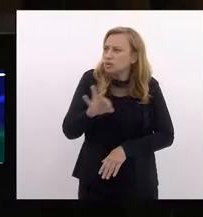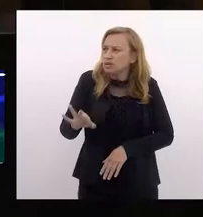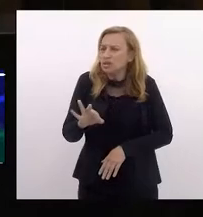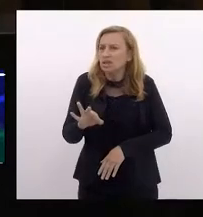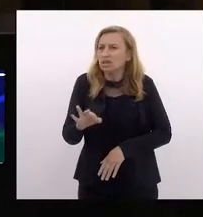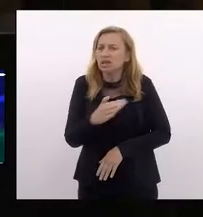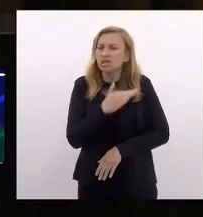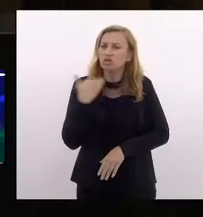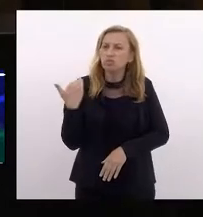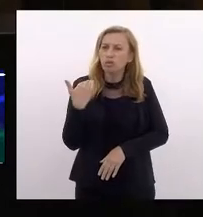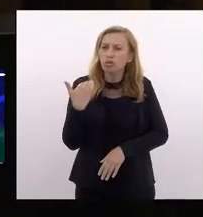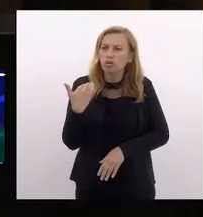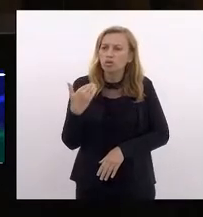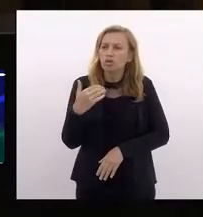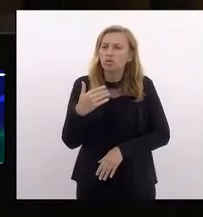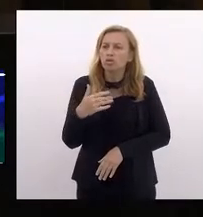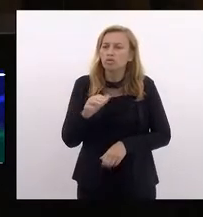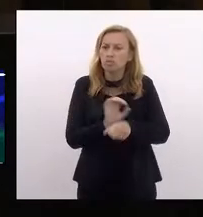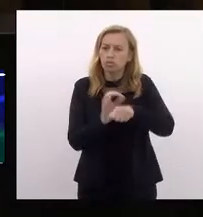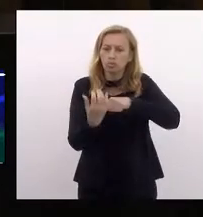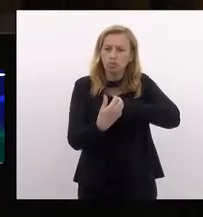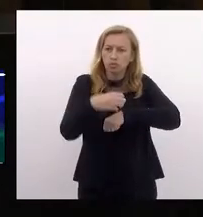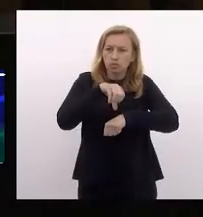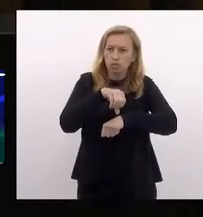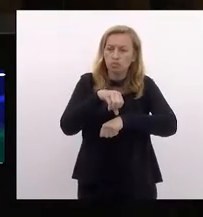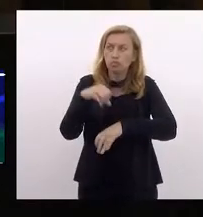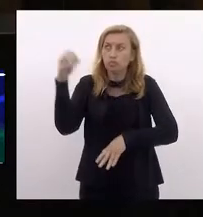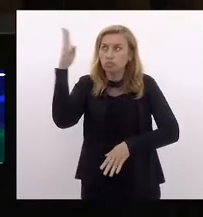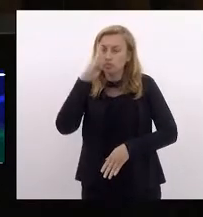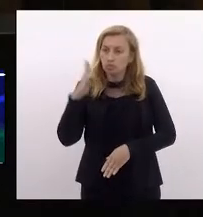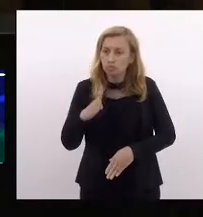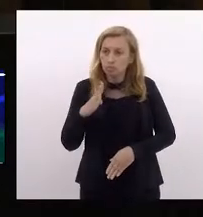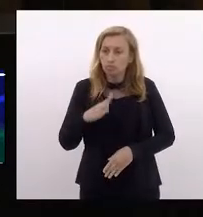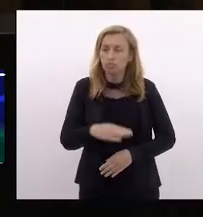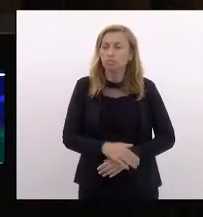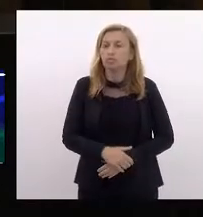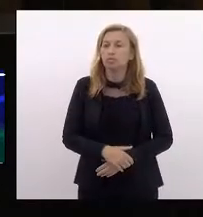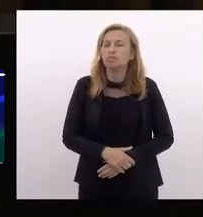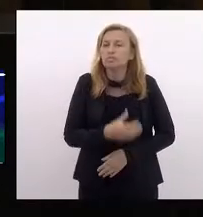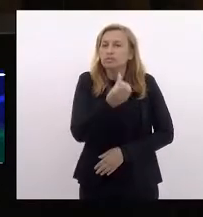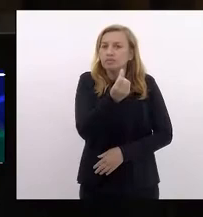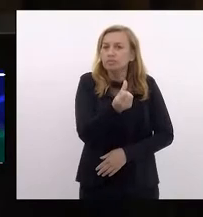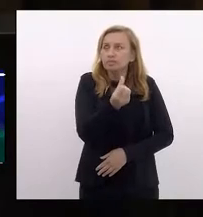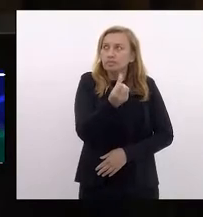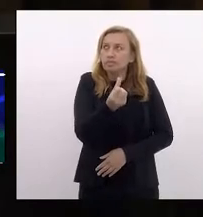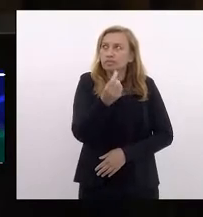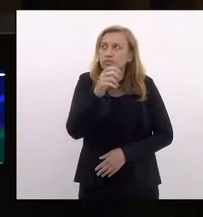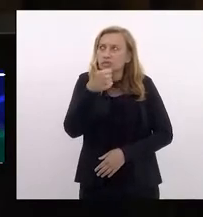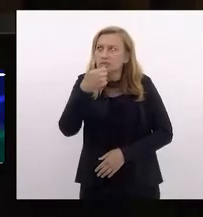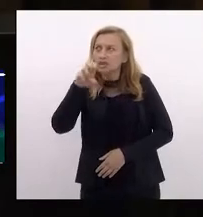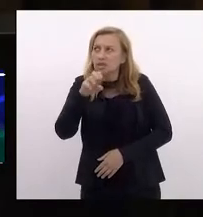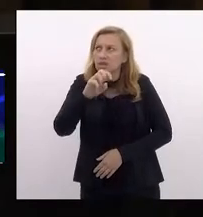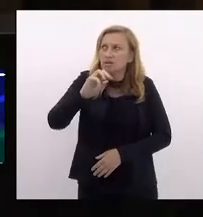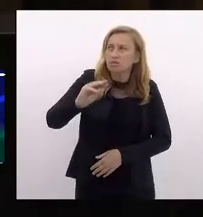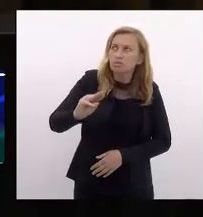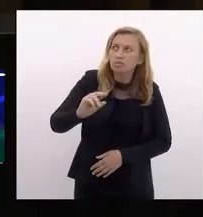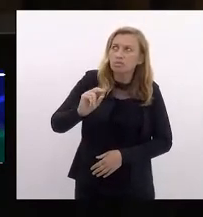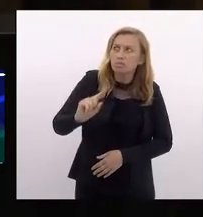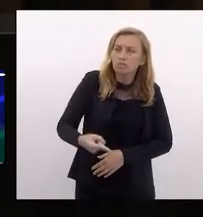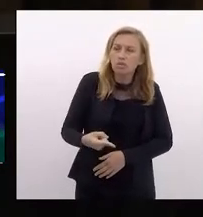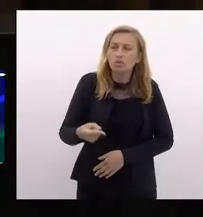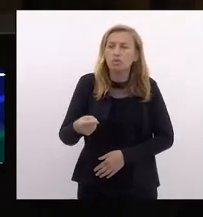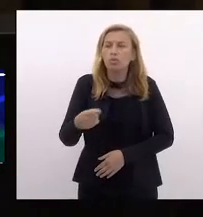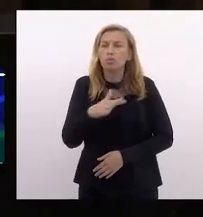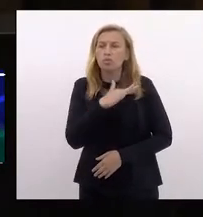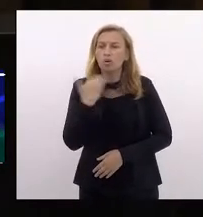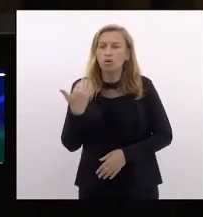cento das mortes de porco Avid do Brasil são os raiz 615 mil mortos no Brasil o